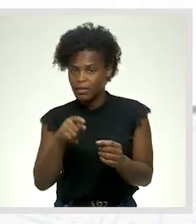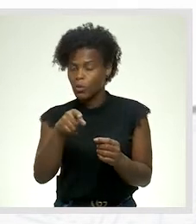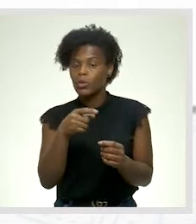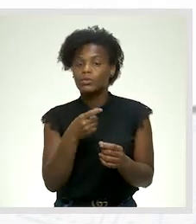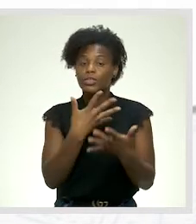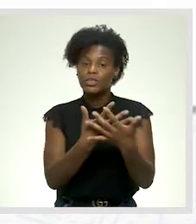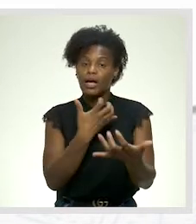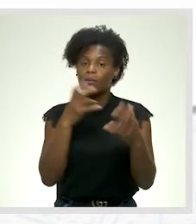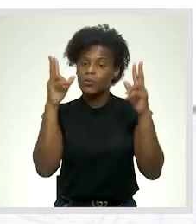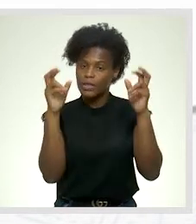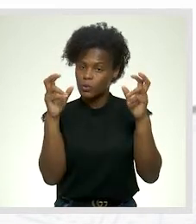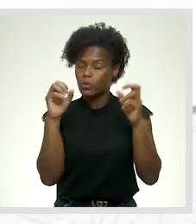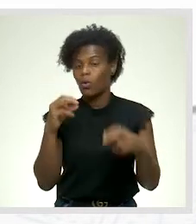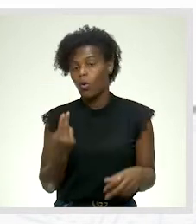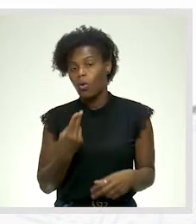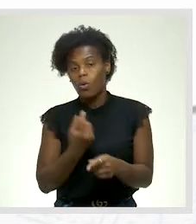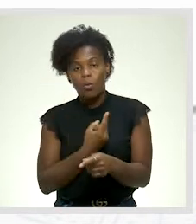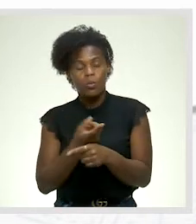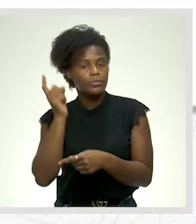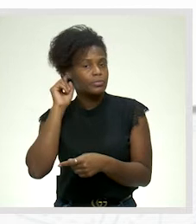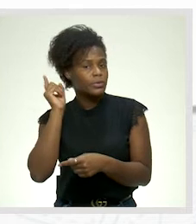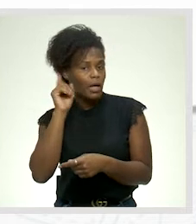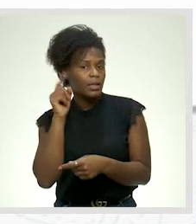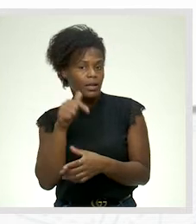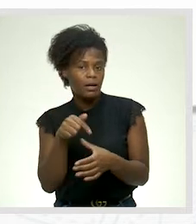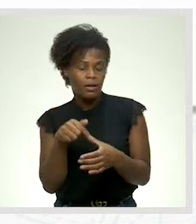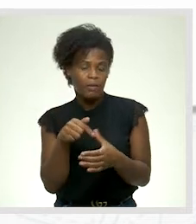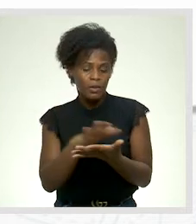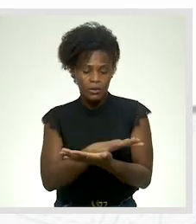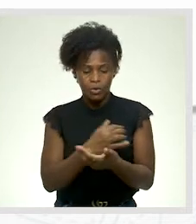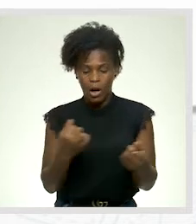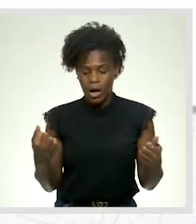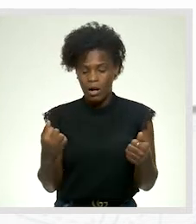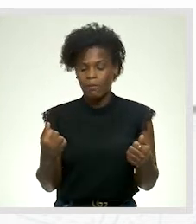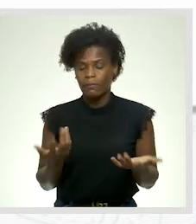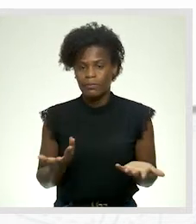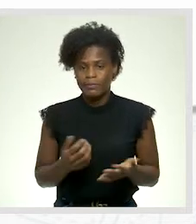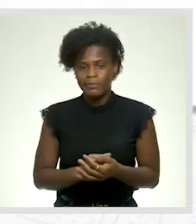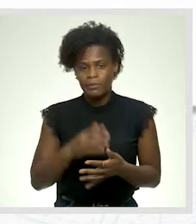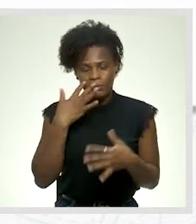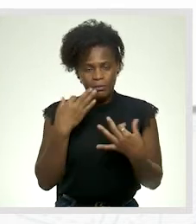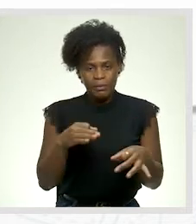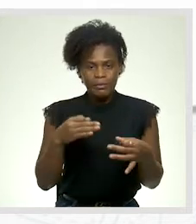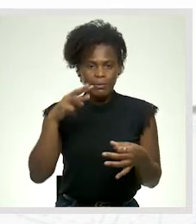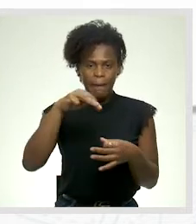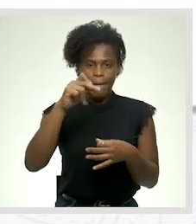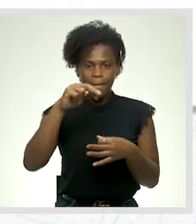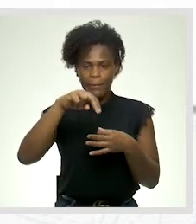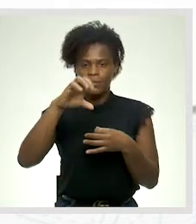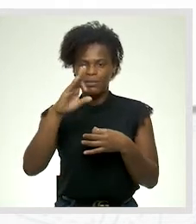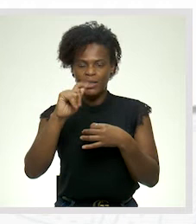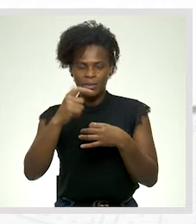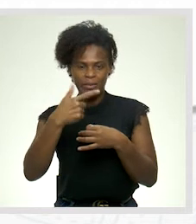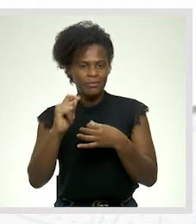um título ou um aspecto muito importante deste jornal. Normalmente, manchetes são destaques